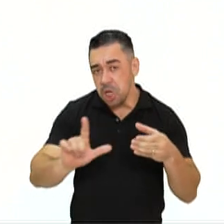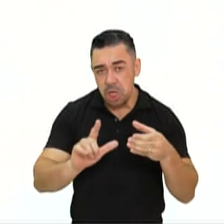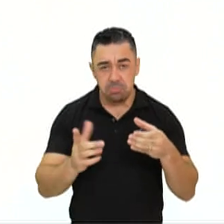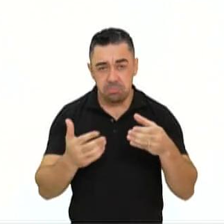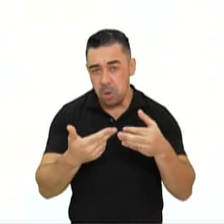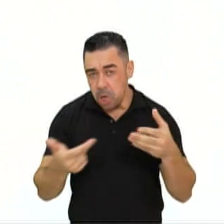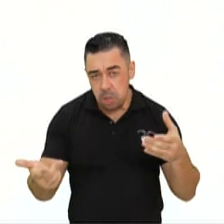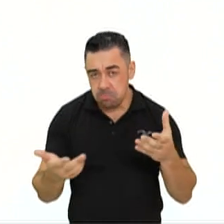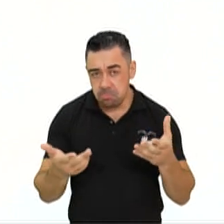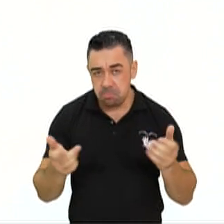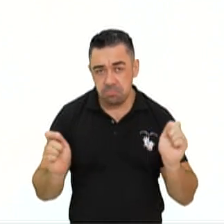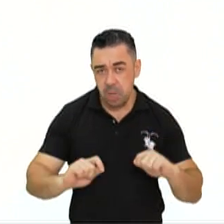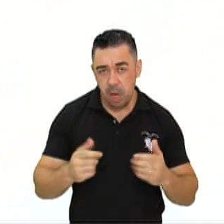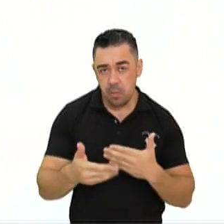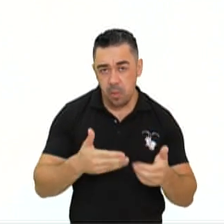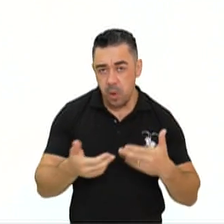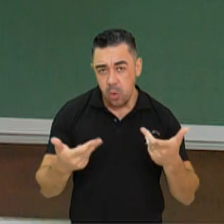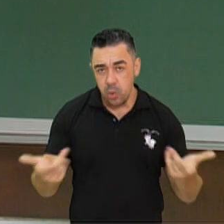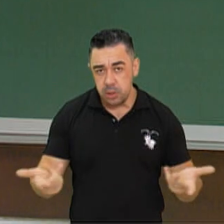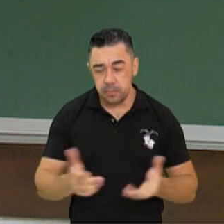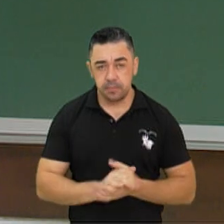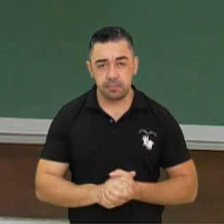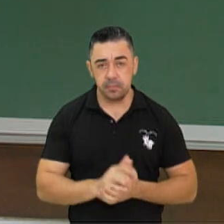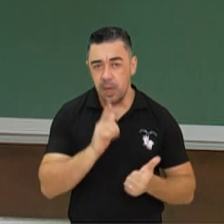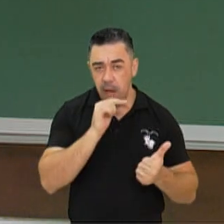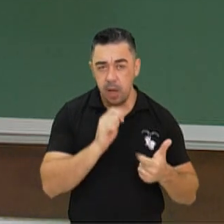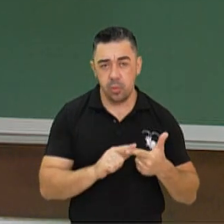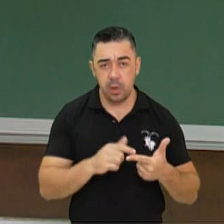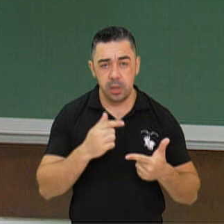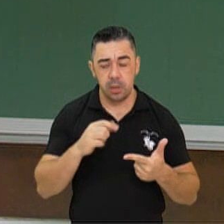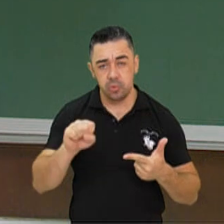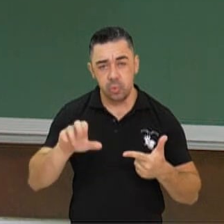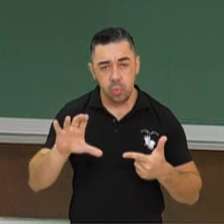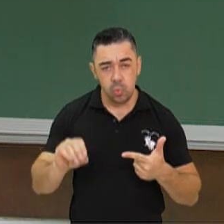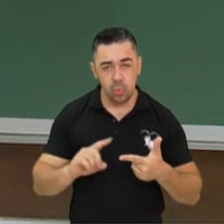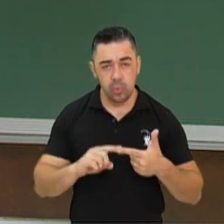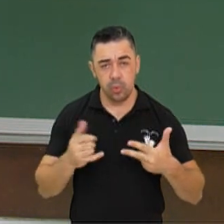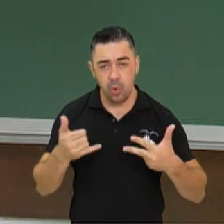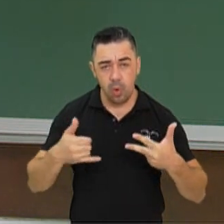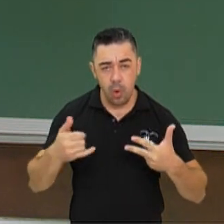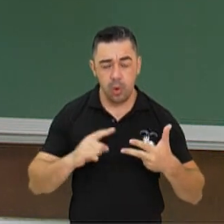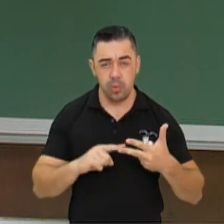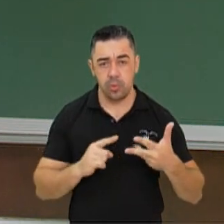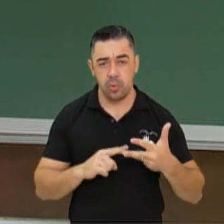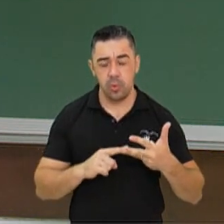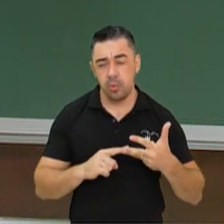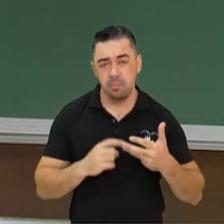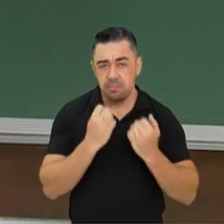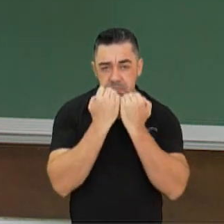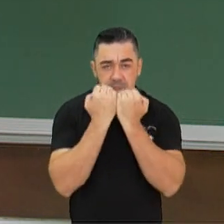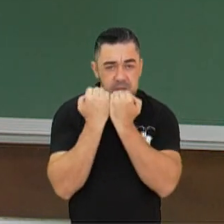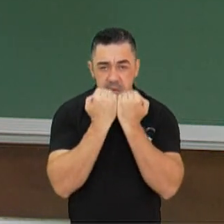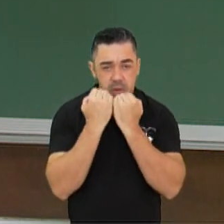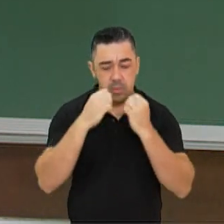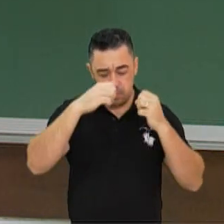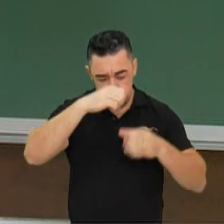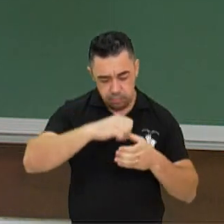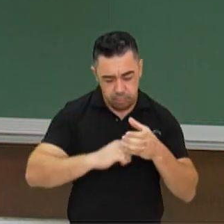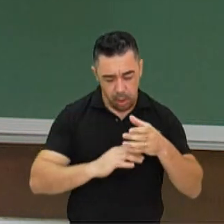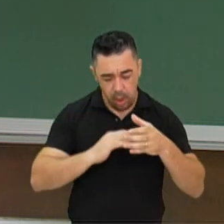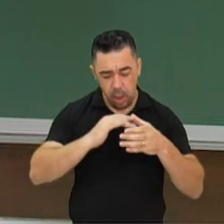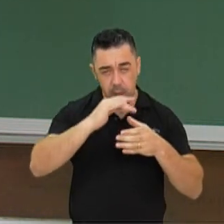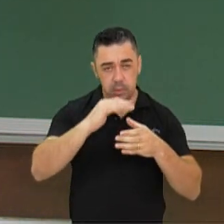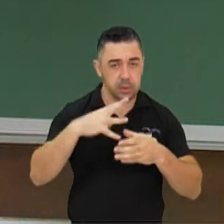cilindro. Então, você pode colocar o que você quiser, né? Água, suco, óleo, milho. É um volume, é aquilo que você preenche